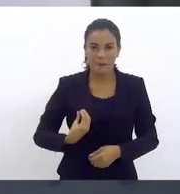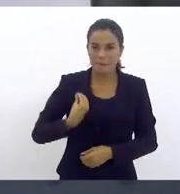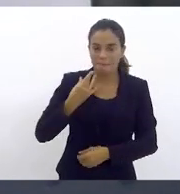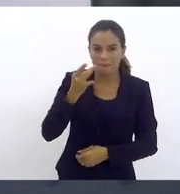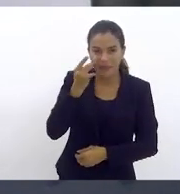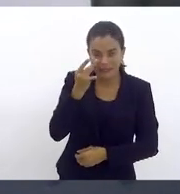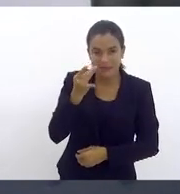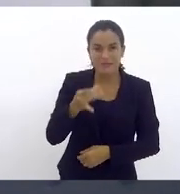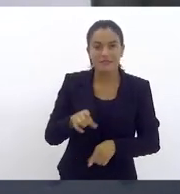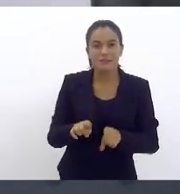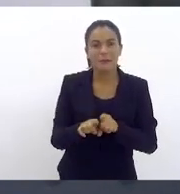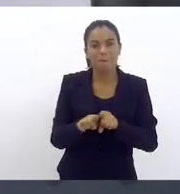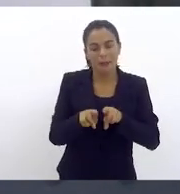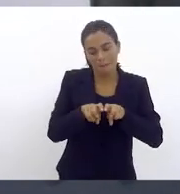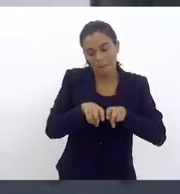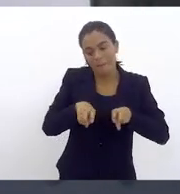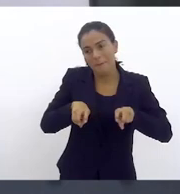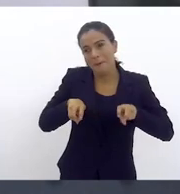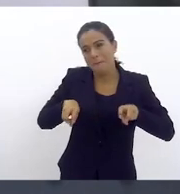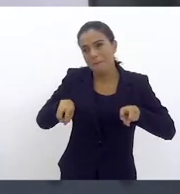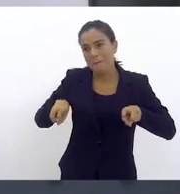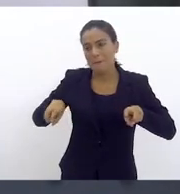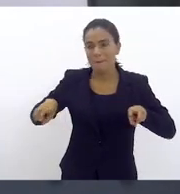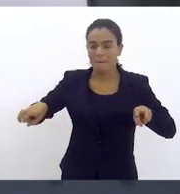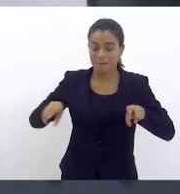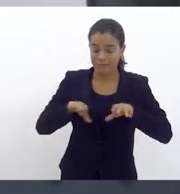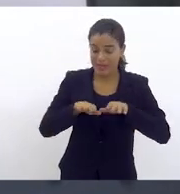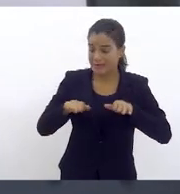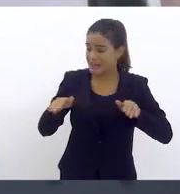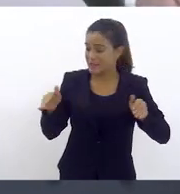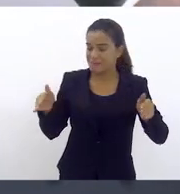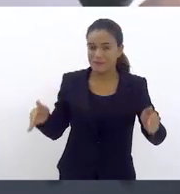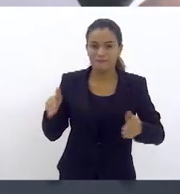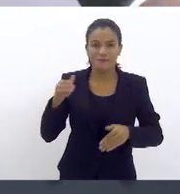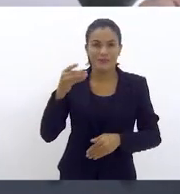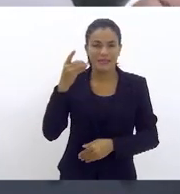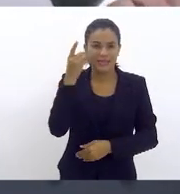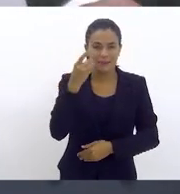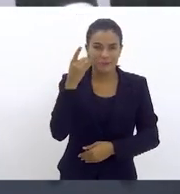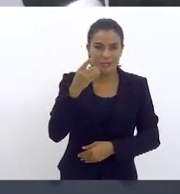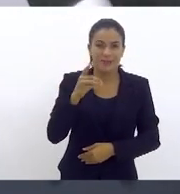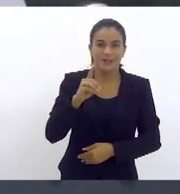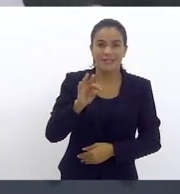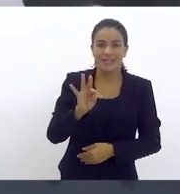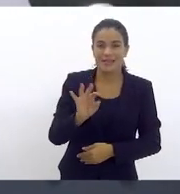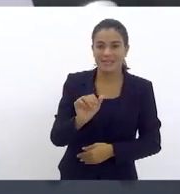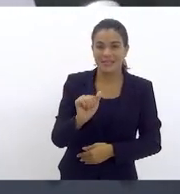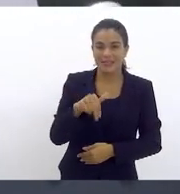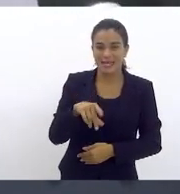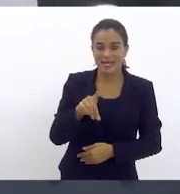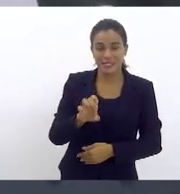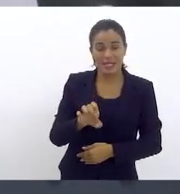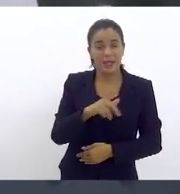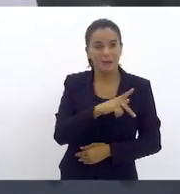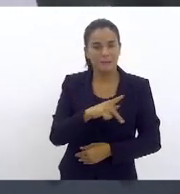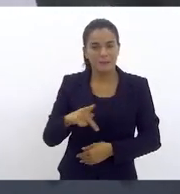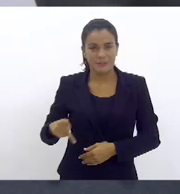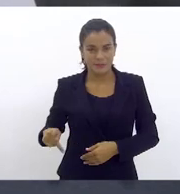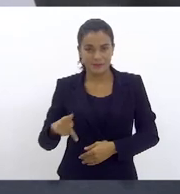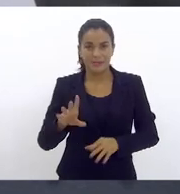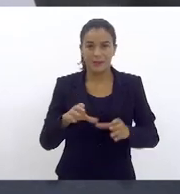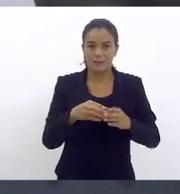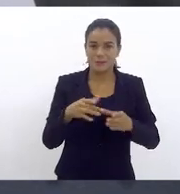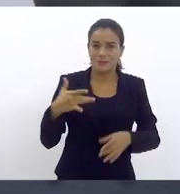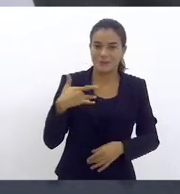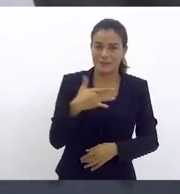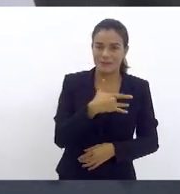na composição dessa mesa as presenças do deputado Tande que é presidente da Comissão de saúde desta